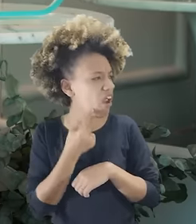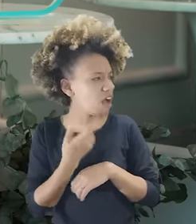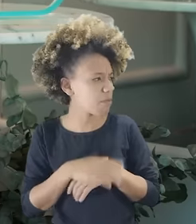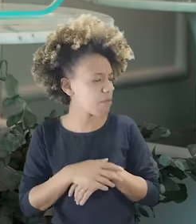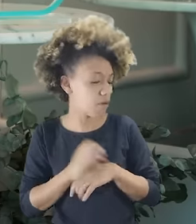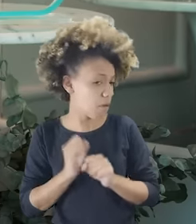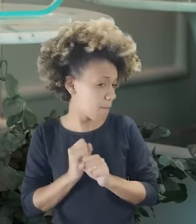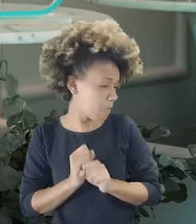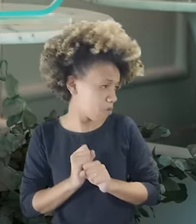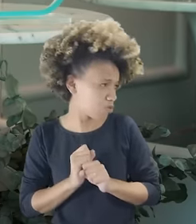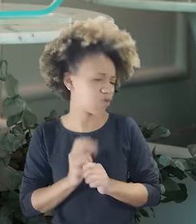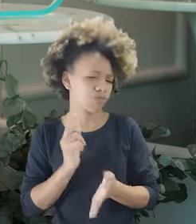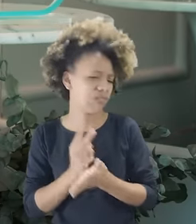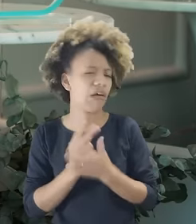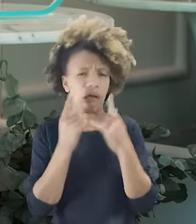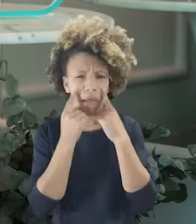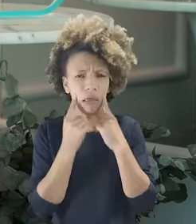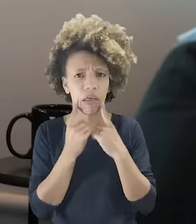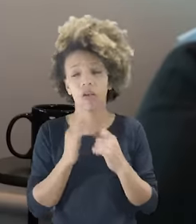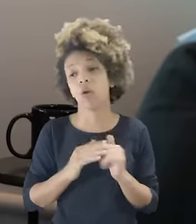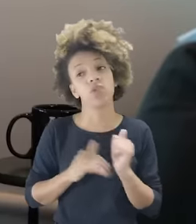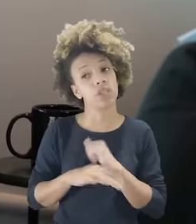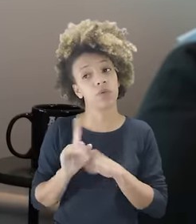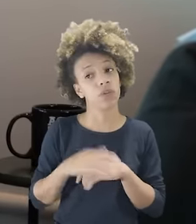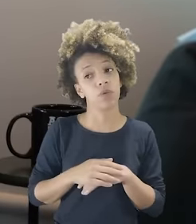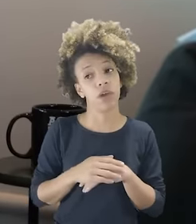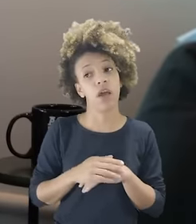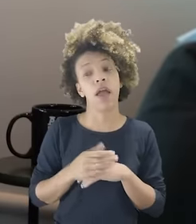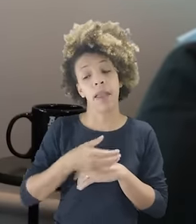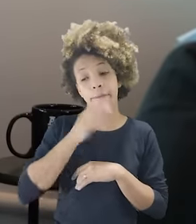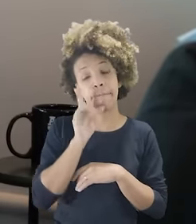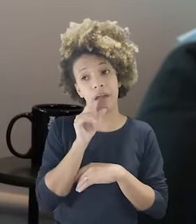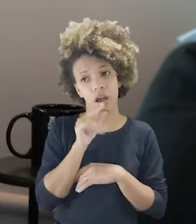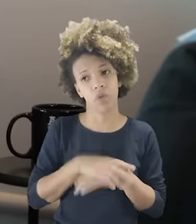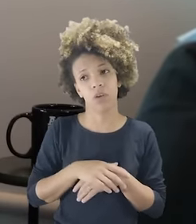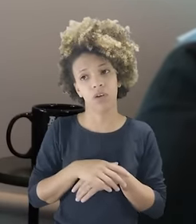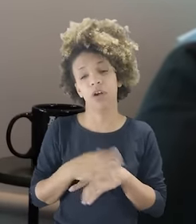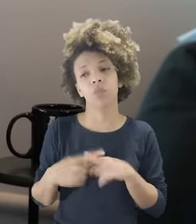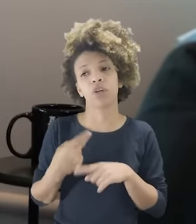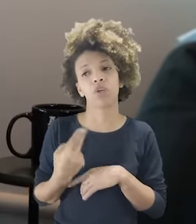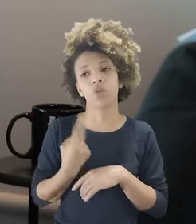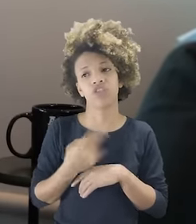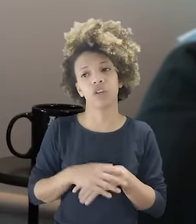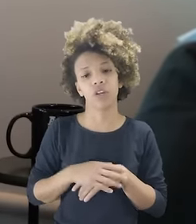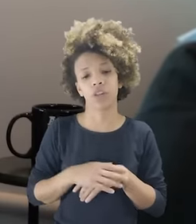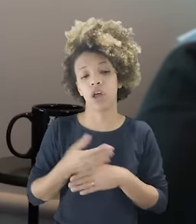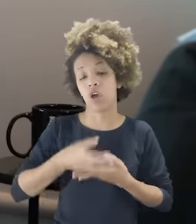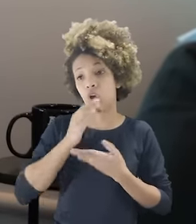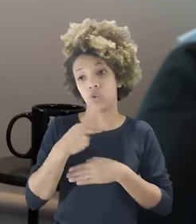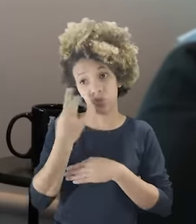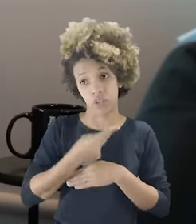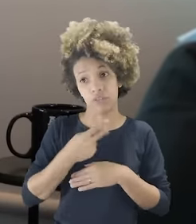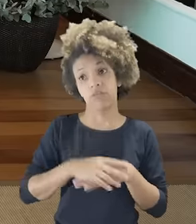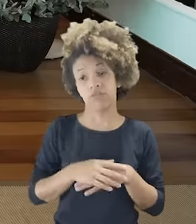é eu posso ficar constantemente chorando é beber bastante água porque não adianta você tomar dois litros de água por dia